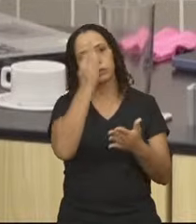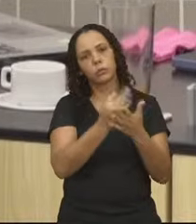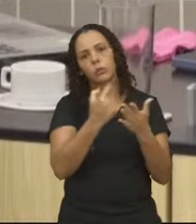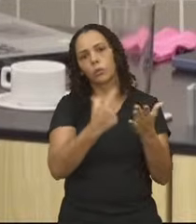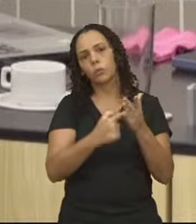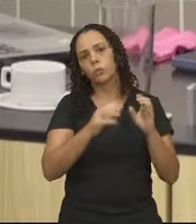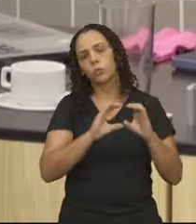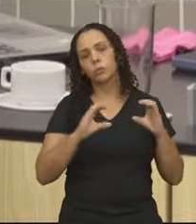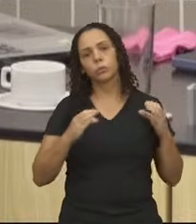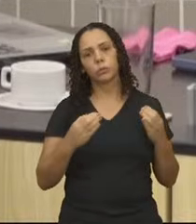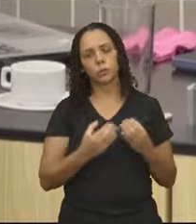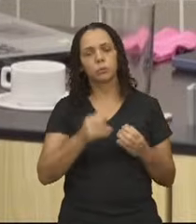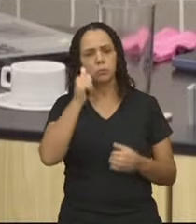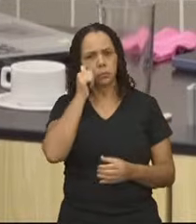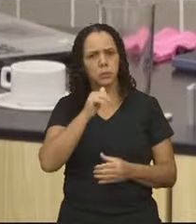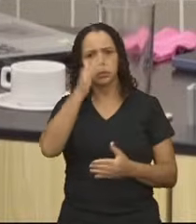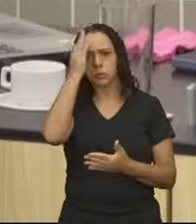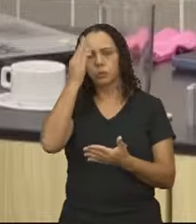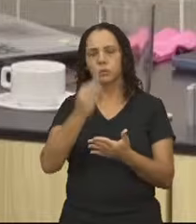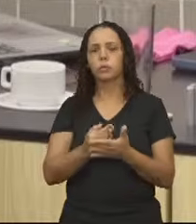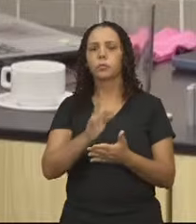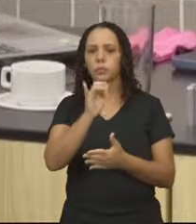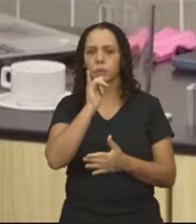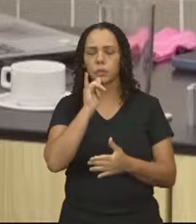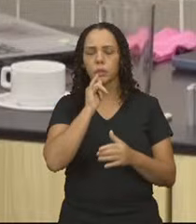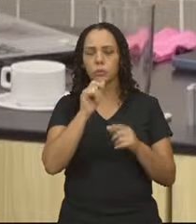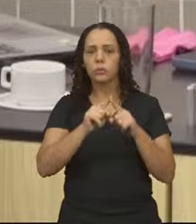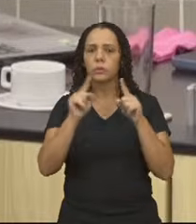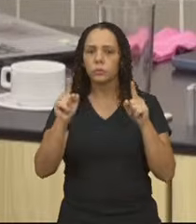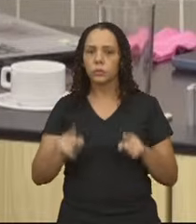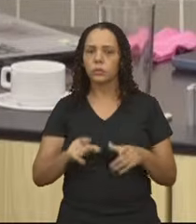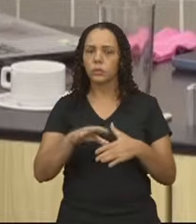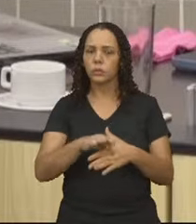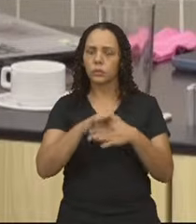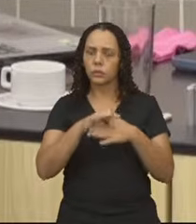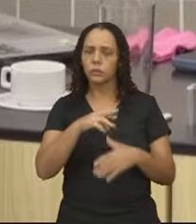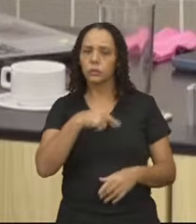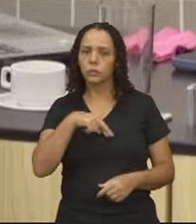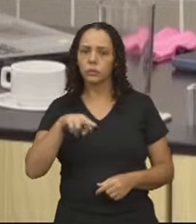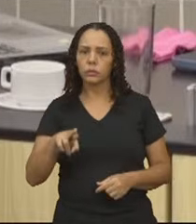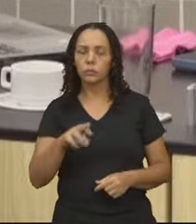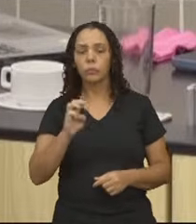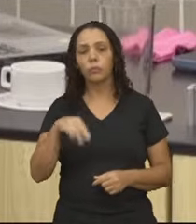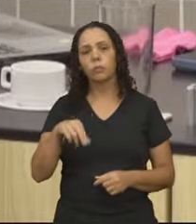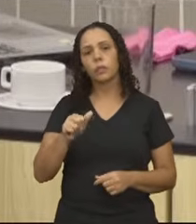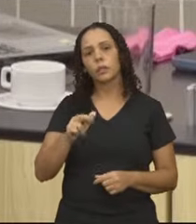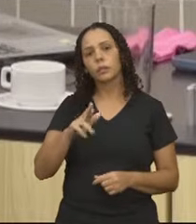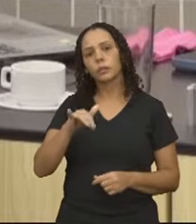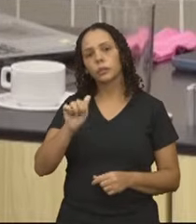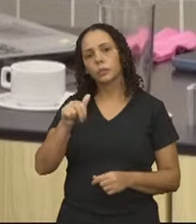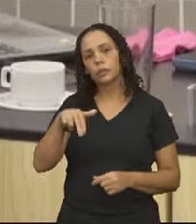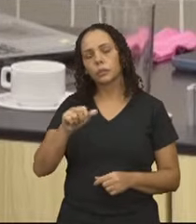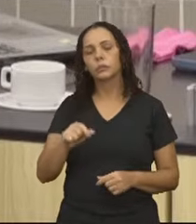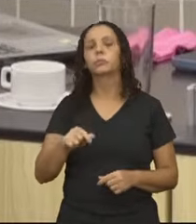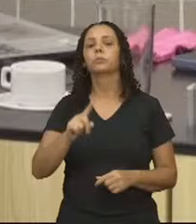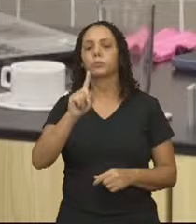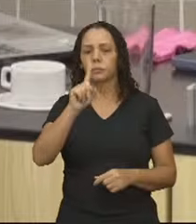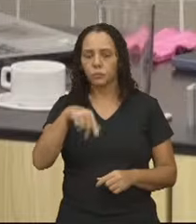Mulher de fé e exemplo de servidora pública e liderança religiosa. Mariana é também